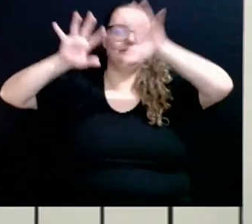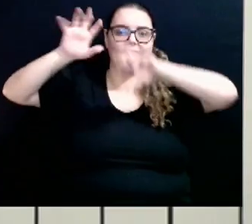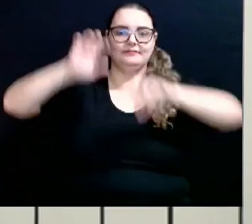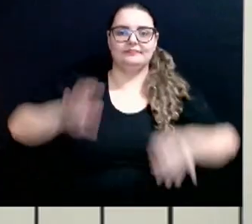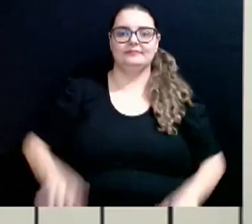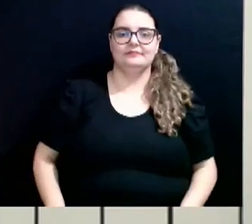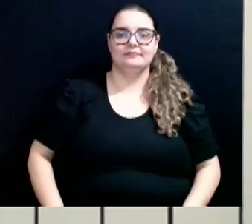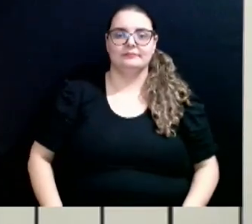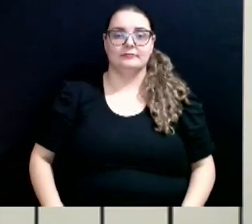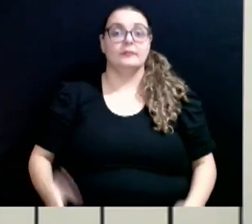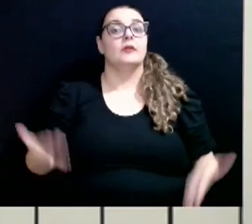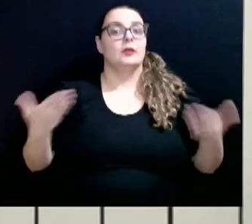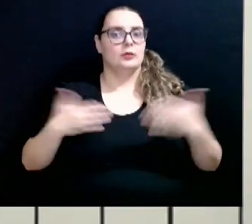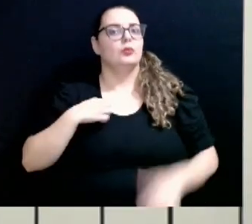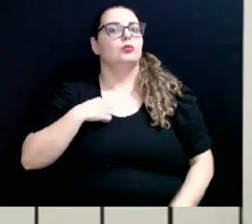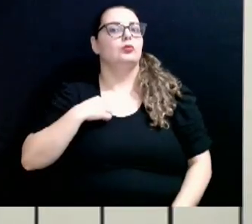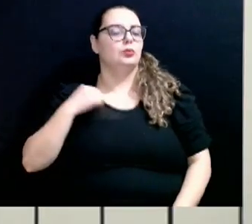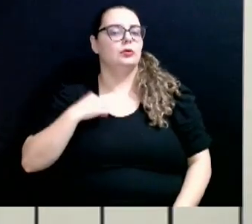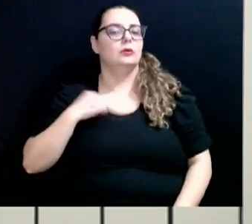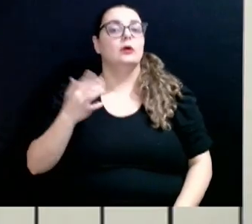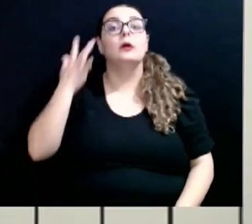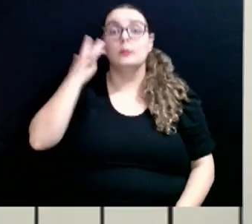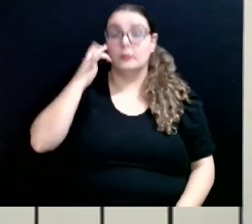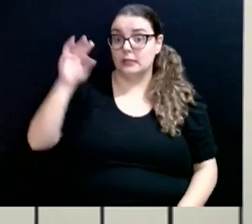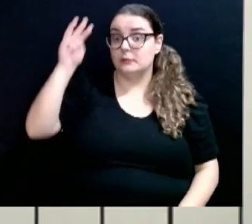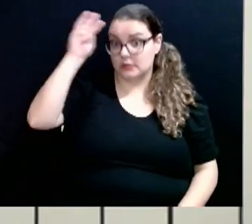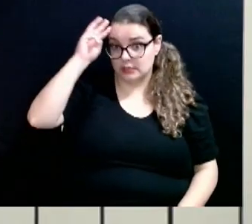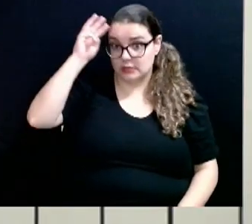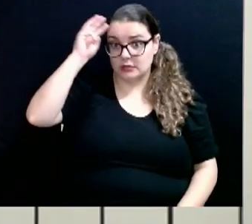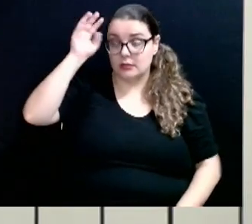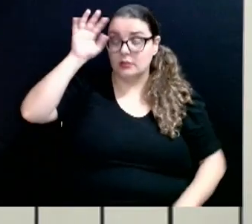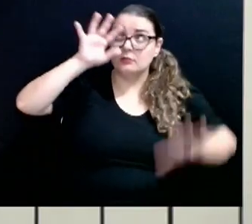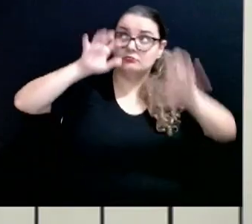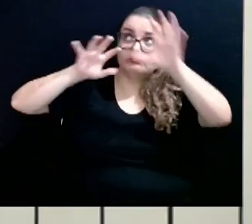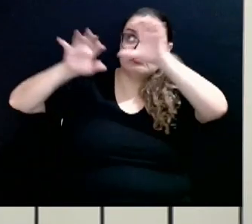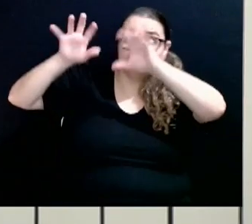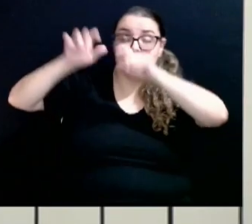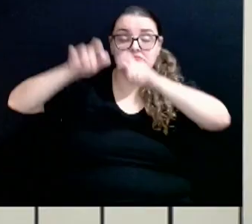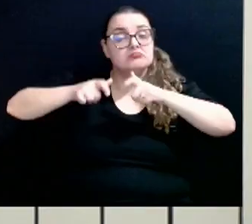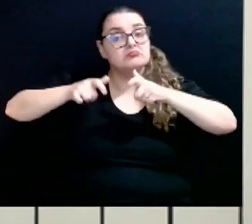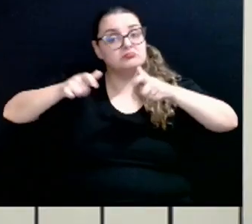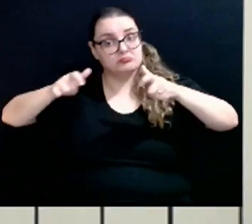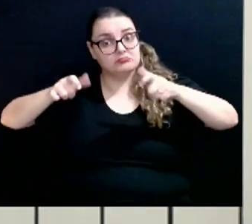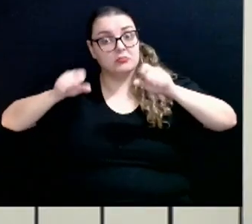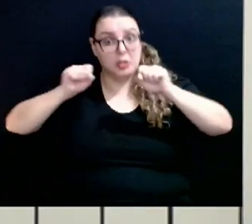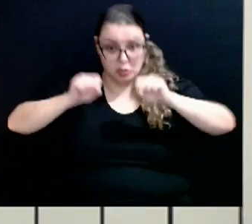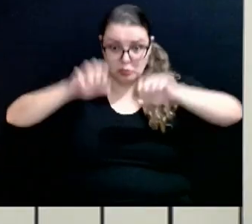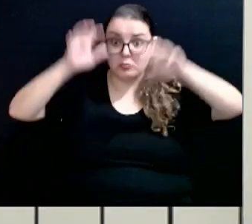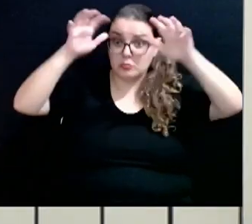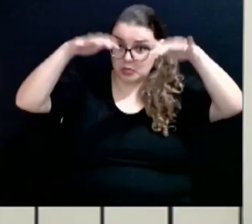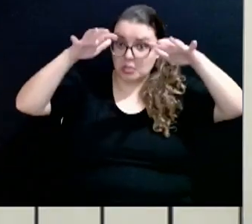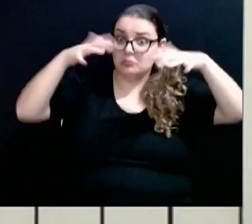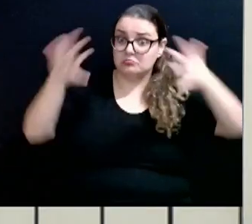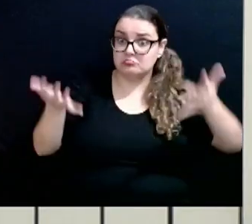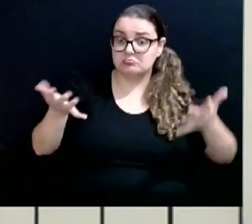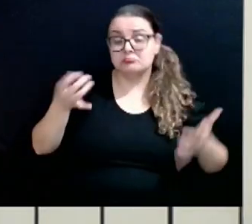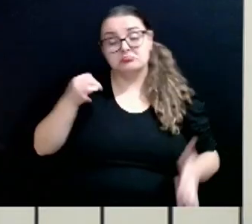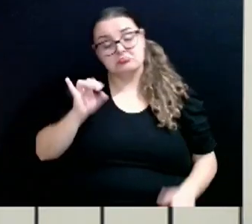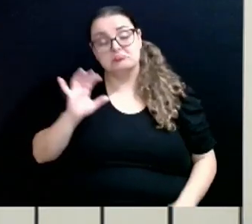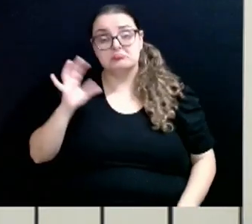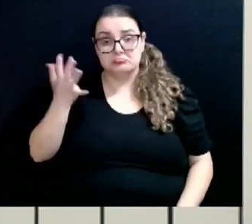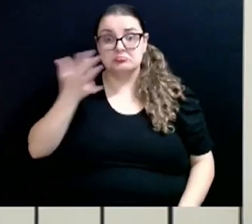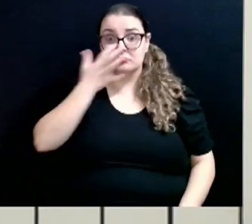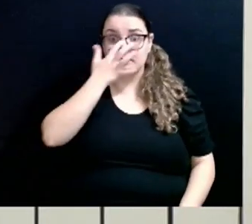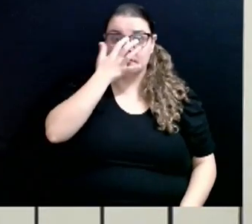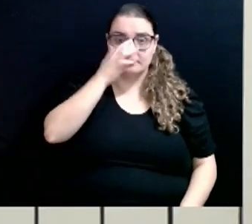hoje. Para amanhã, terça-feira, a nebulosidade aumenta e pode até chover, viu? Mas se acontecer, não vai ser